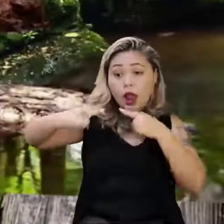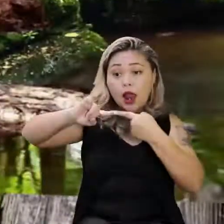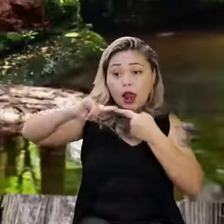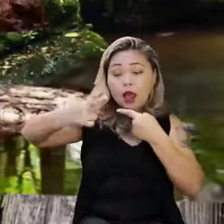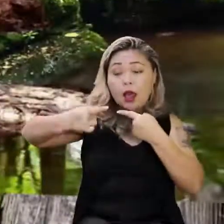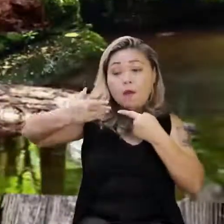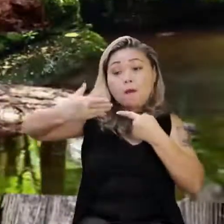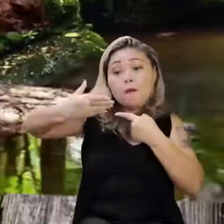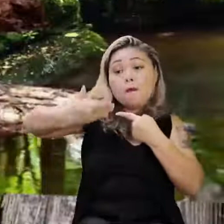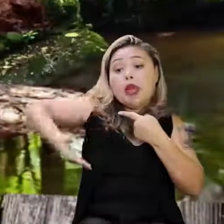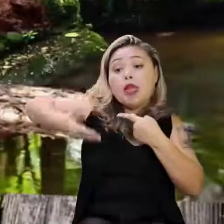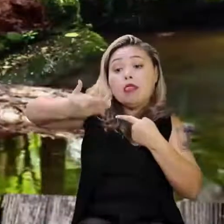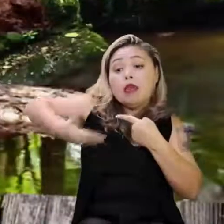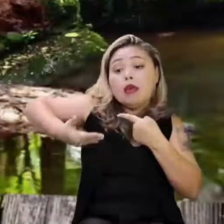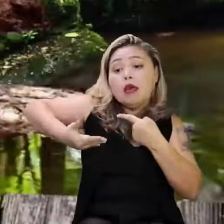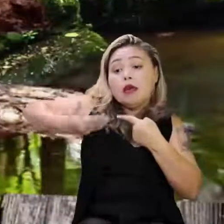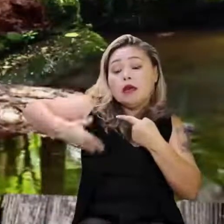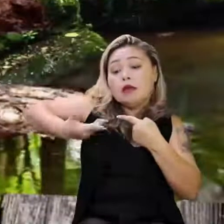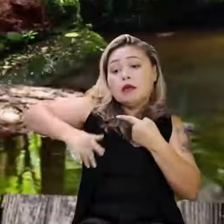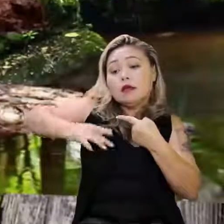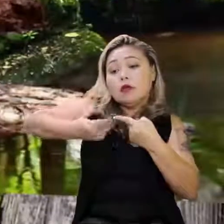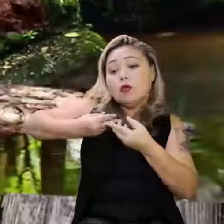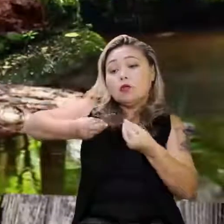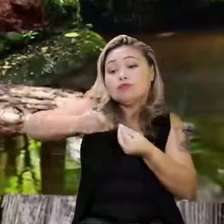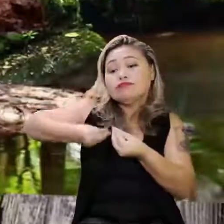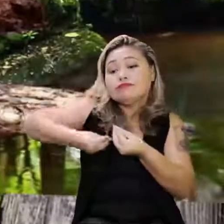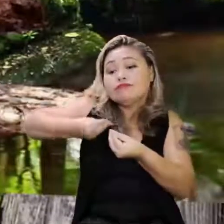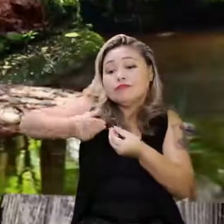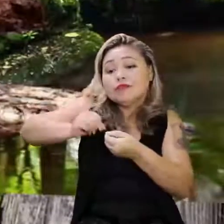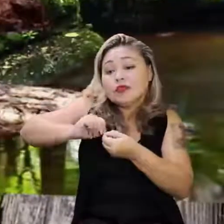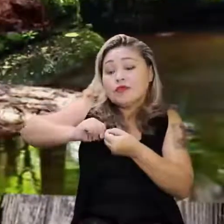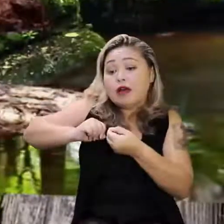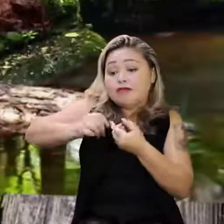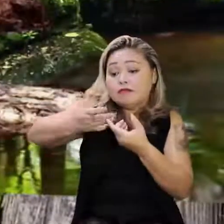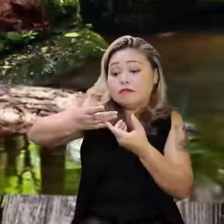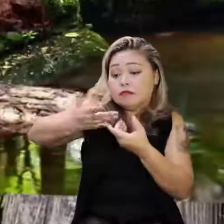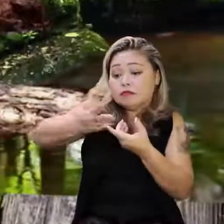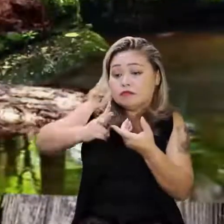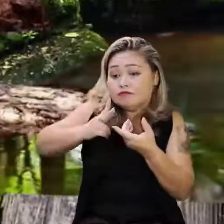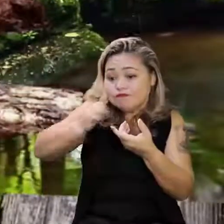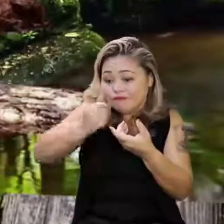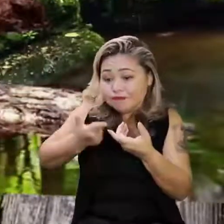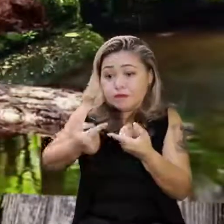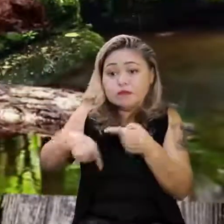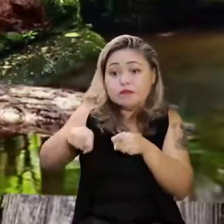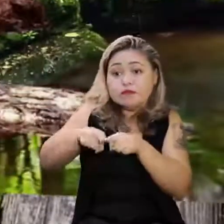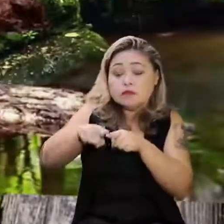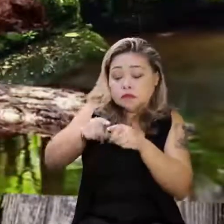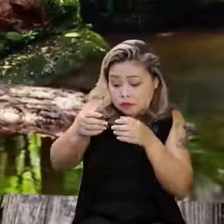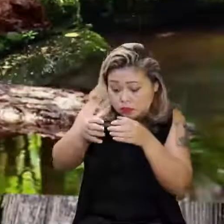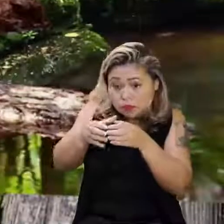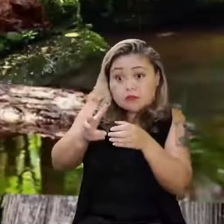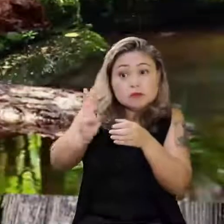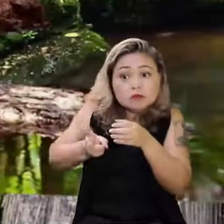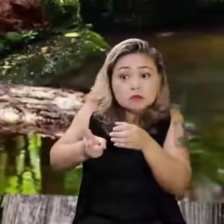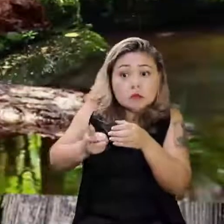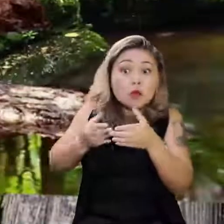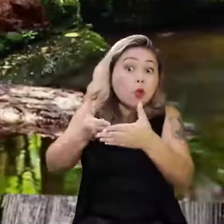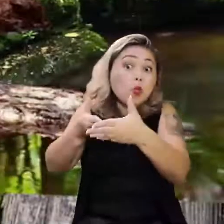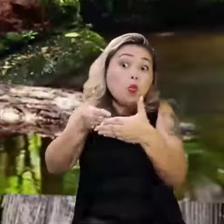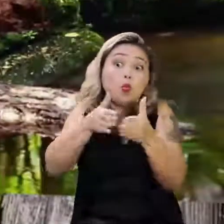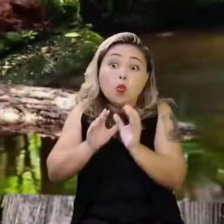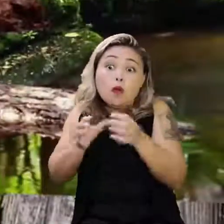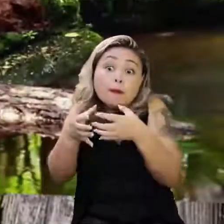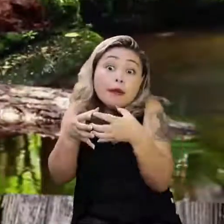vão perder a sua habilidade. Eles vão forçar essa população a manter o quê? Aquela população pequena, porque não tem